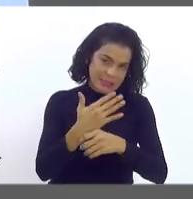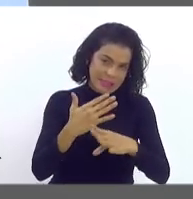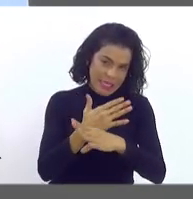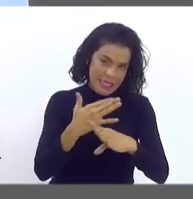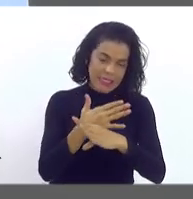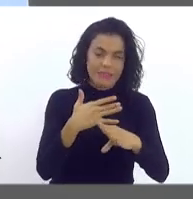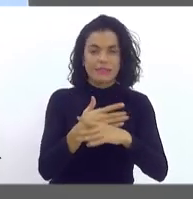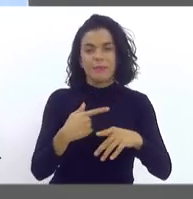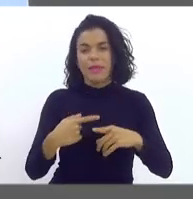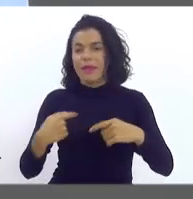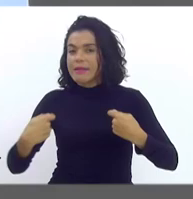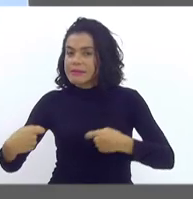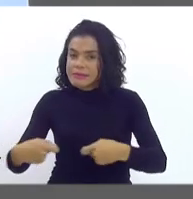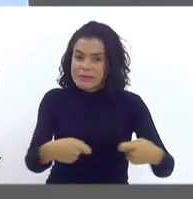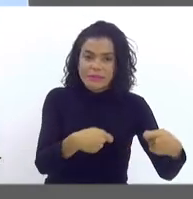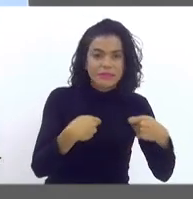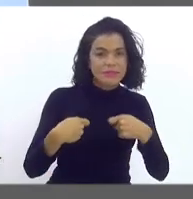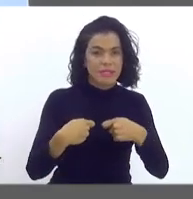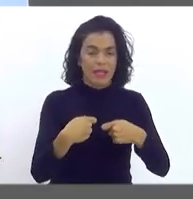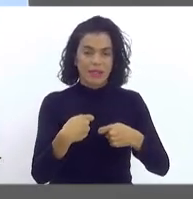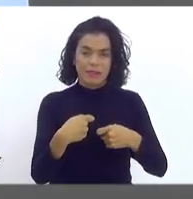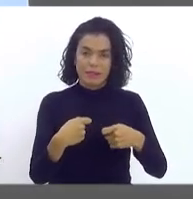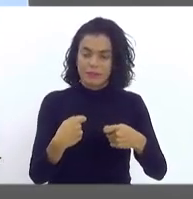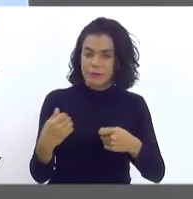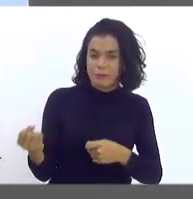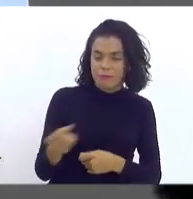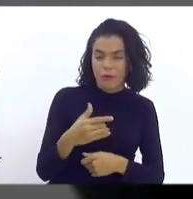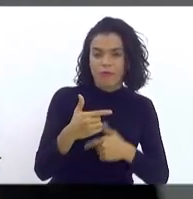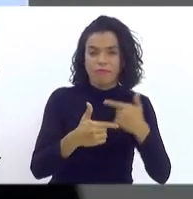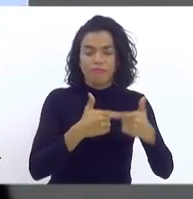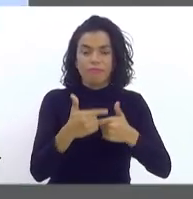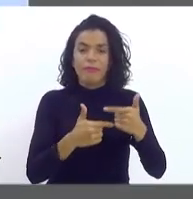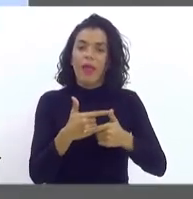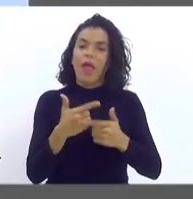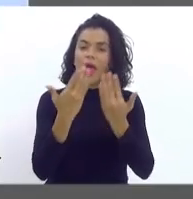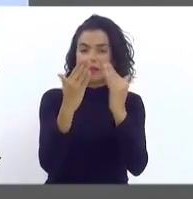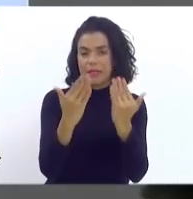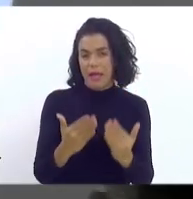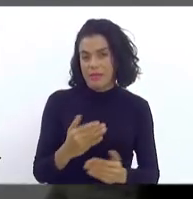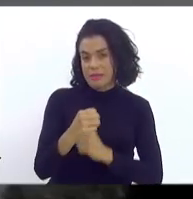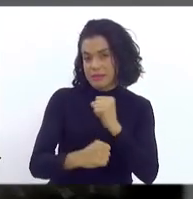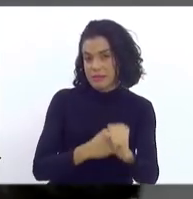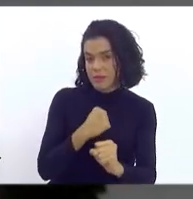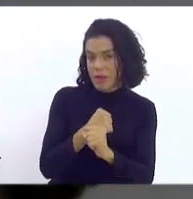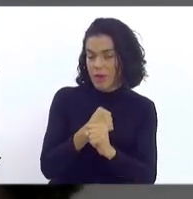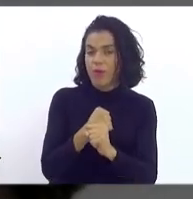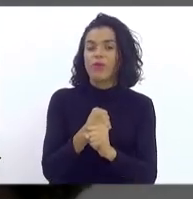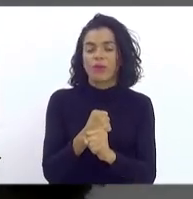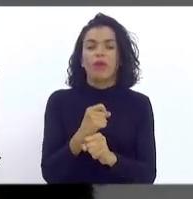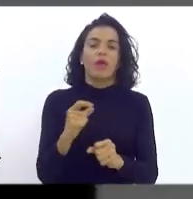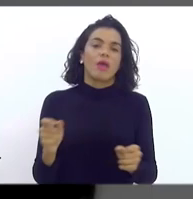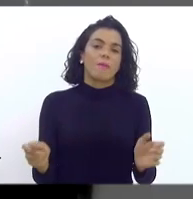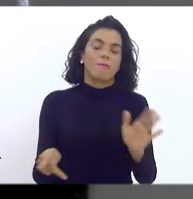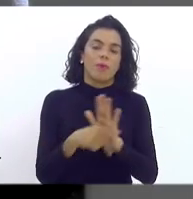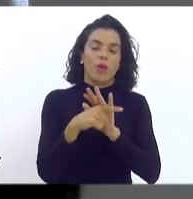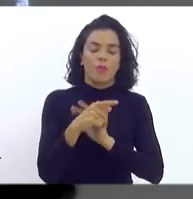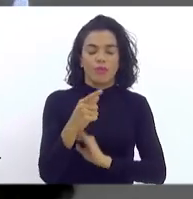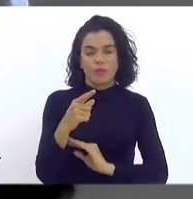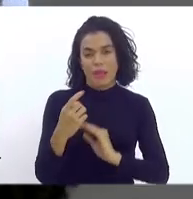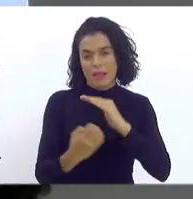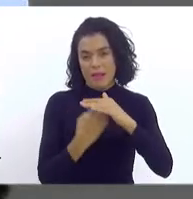das demandas, o atendimento das demandas, é através dessa análise anual que é feita pela distribuidora.